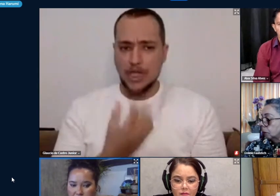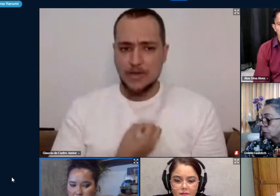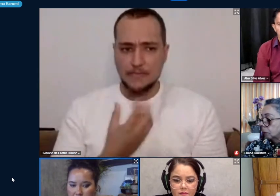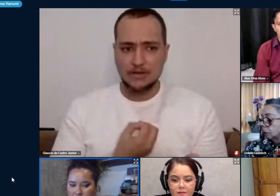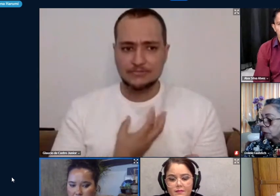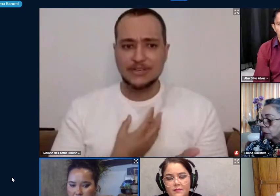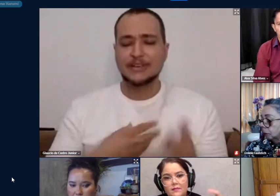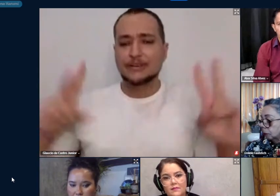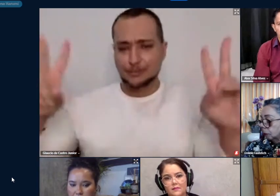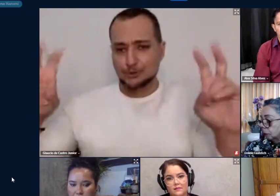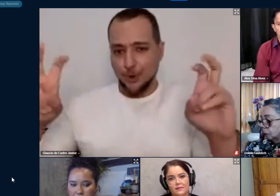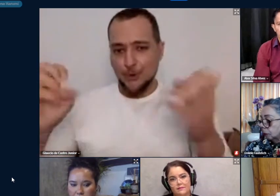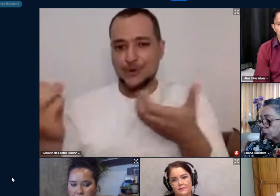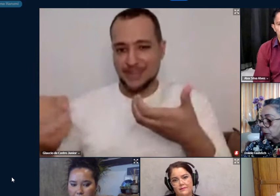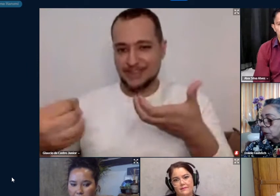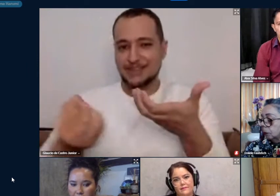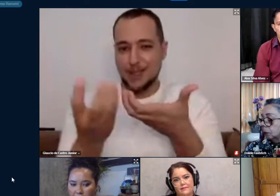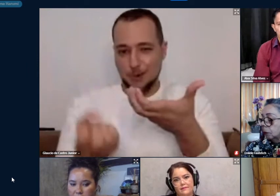poema